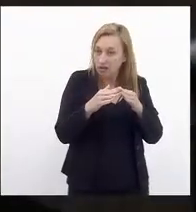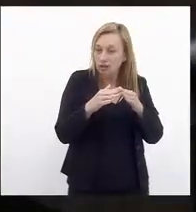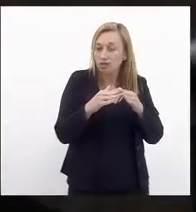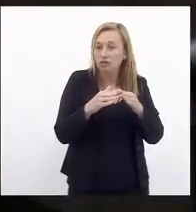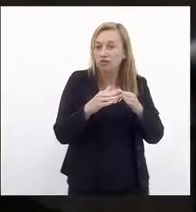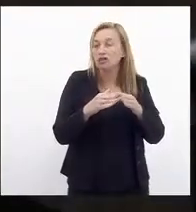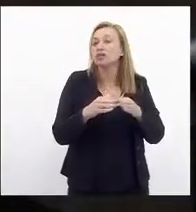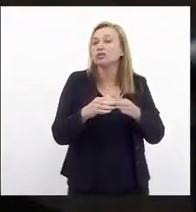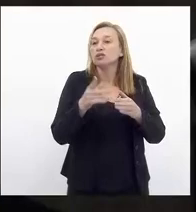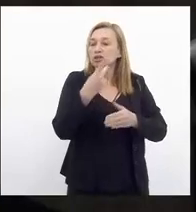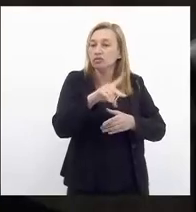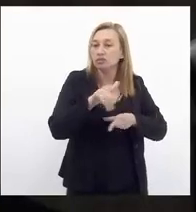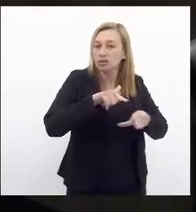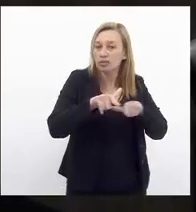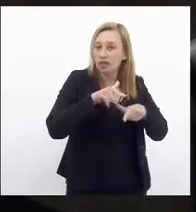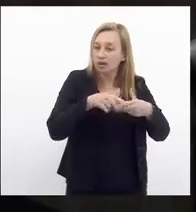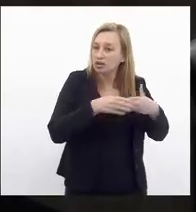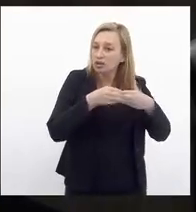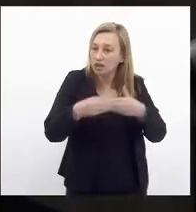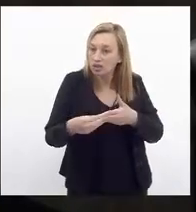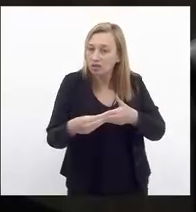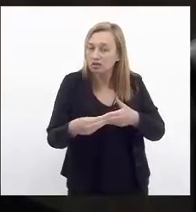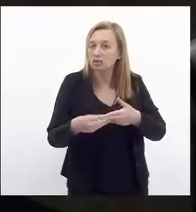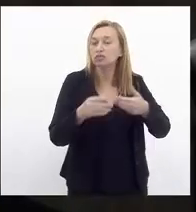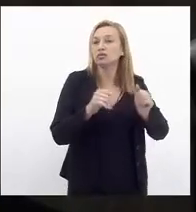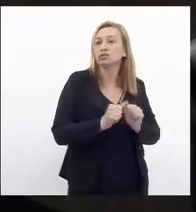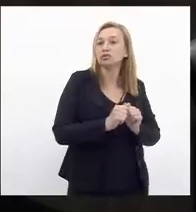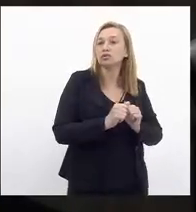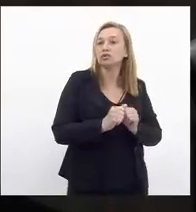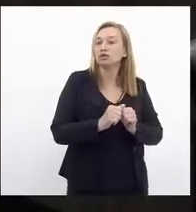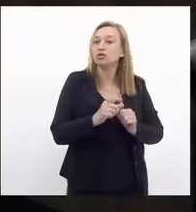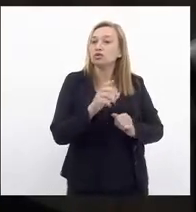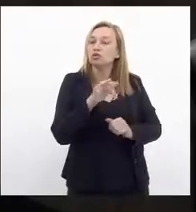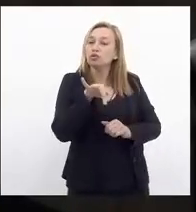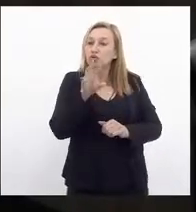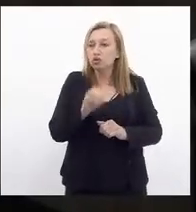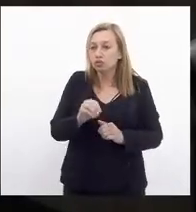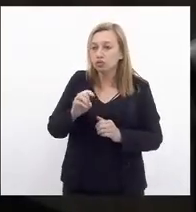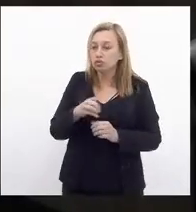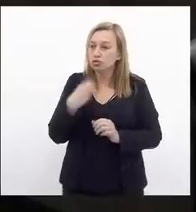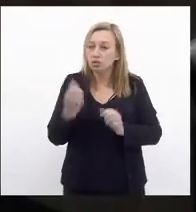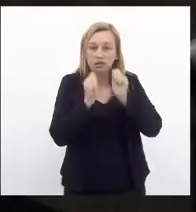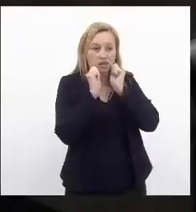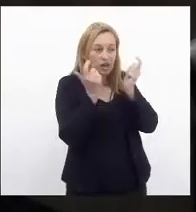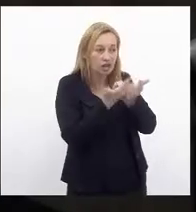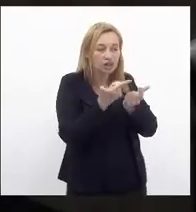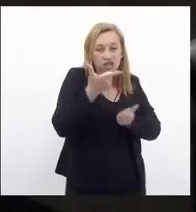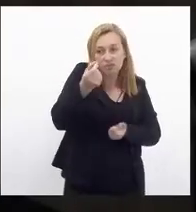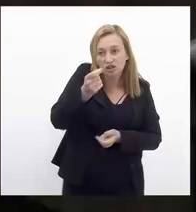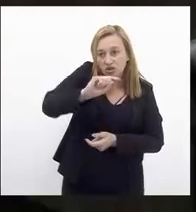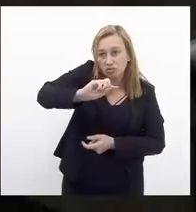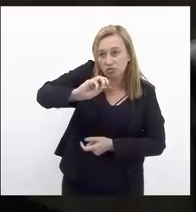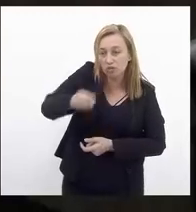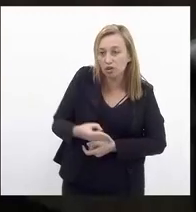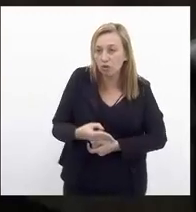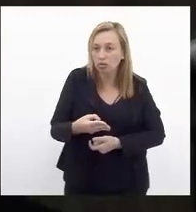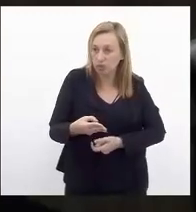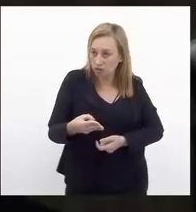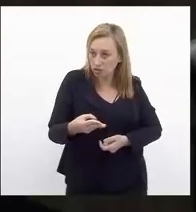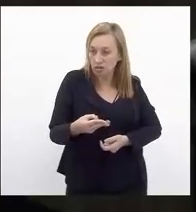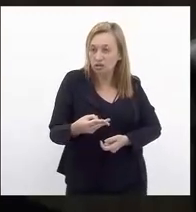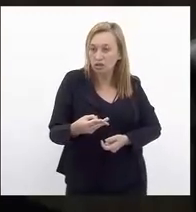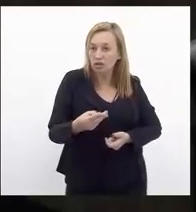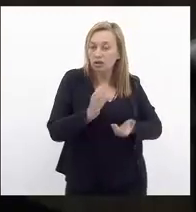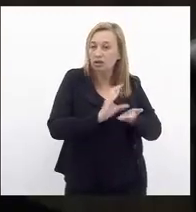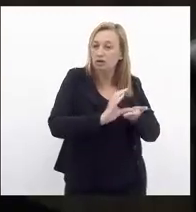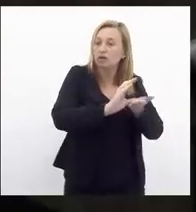a condução de vossa excelência quando o destino do nosso fundo da alerj 20 milhões para